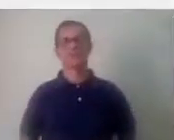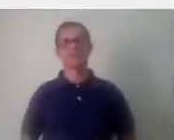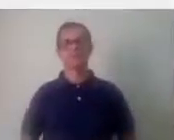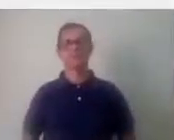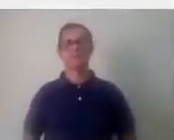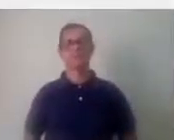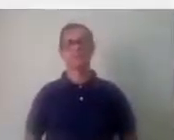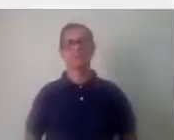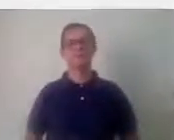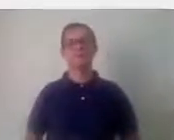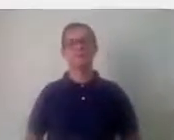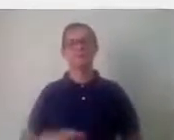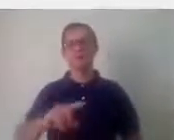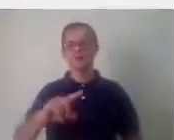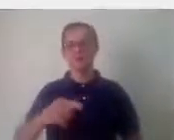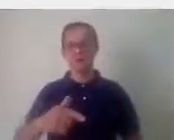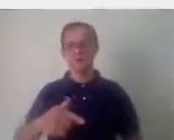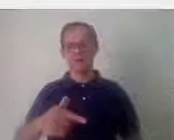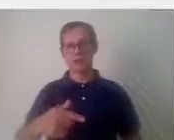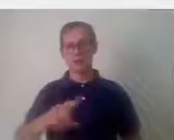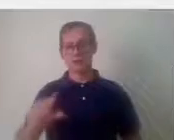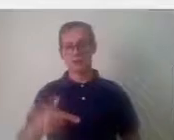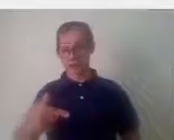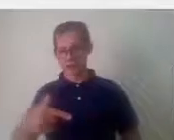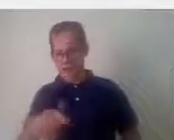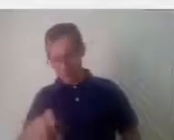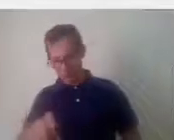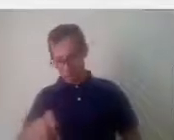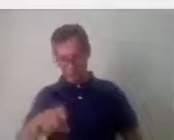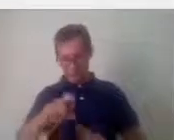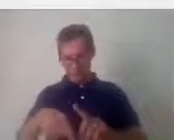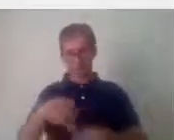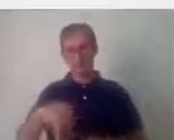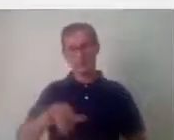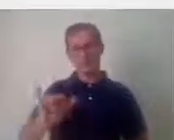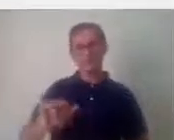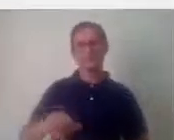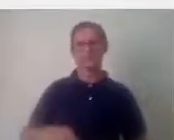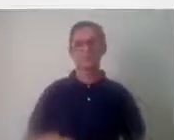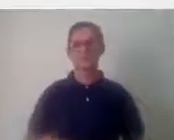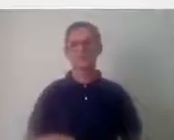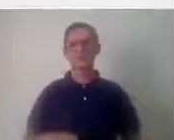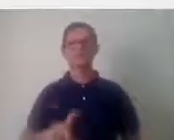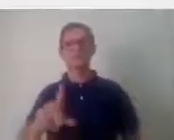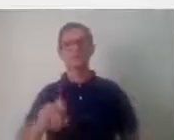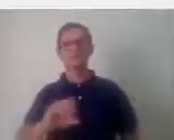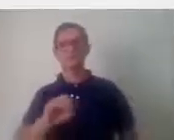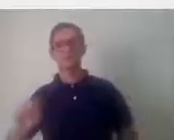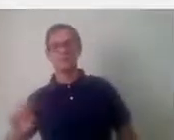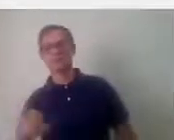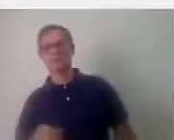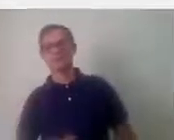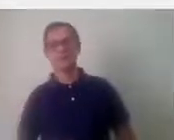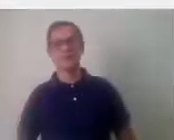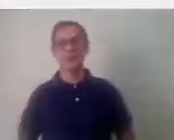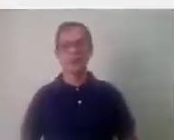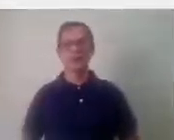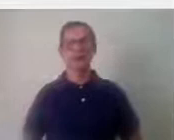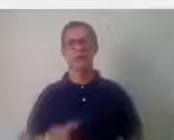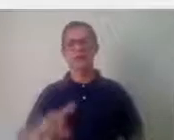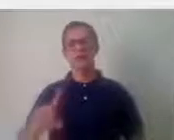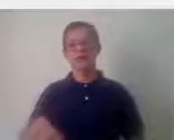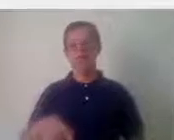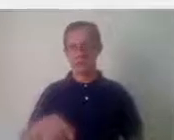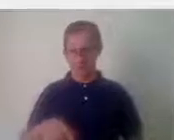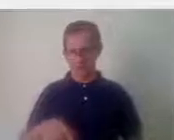Derivada de segunda ordem em relação a x a primeira e depois em relação a y, que vai ser 0. Derivada em relação a